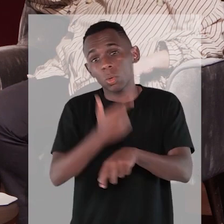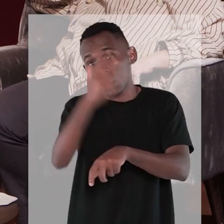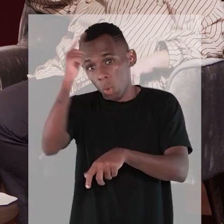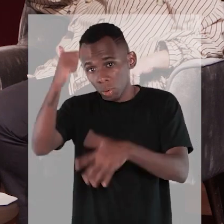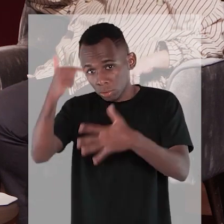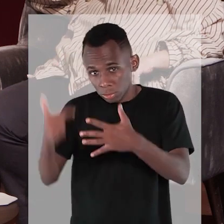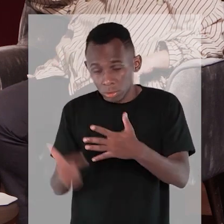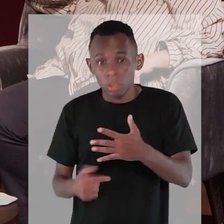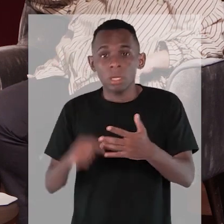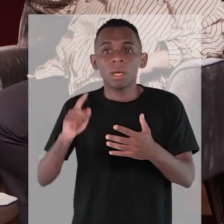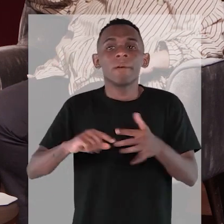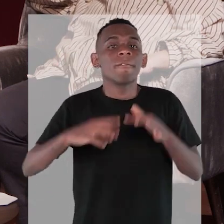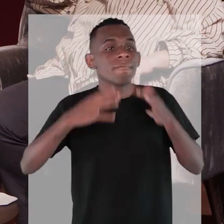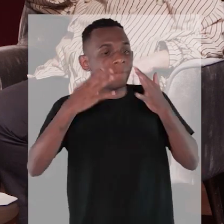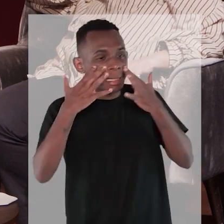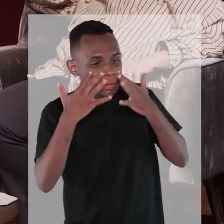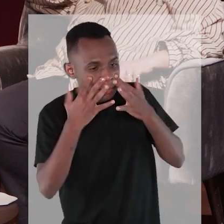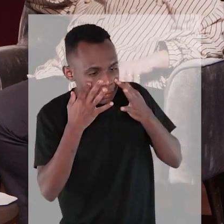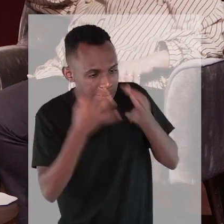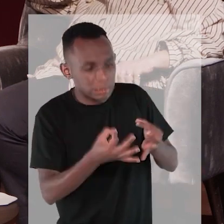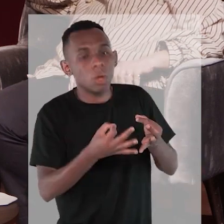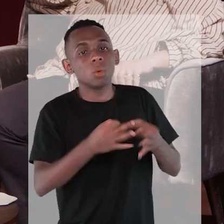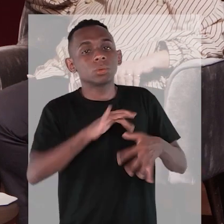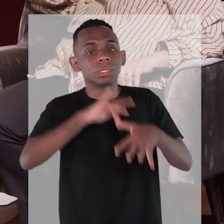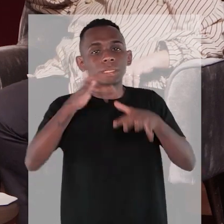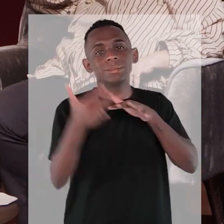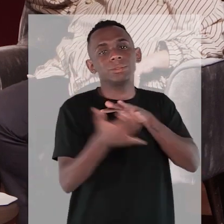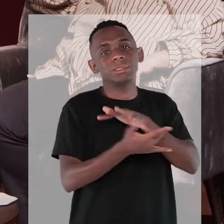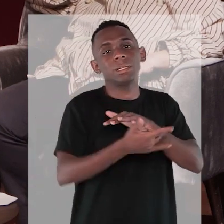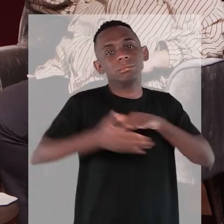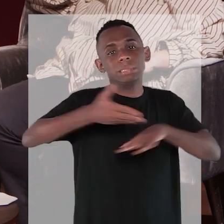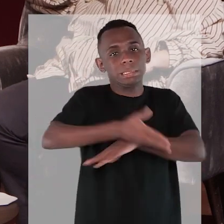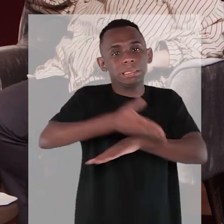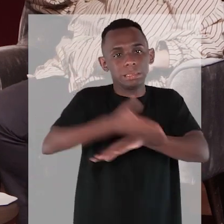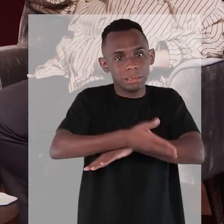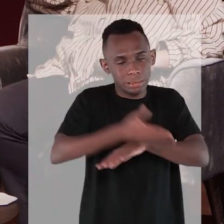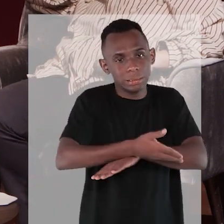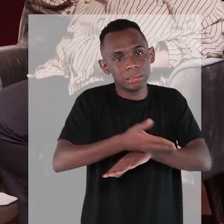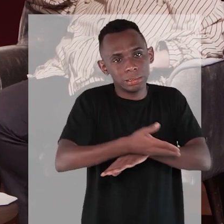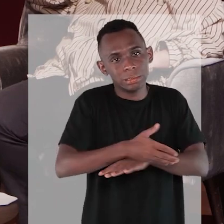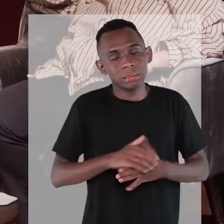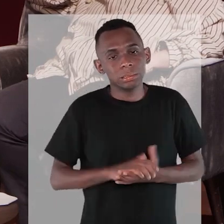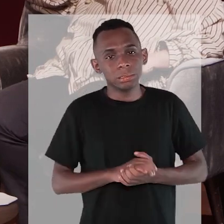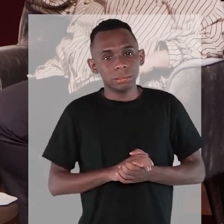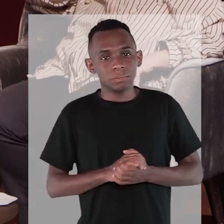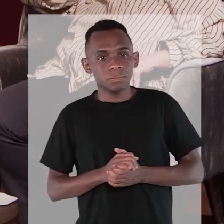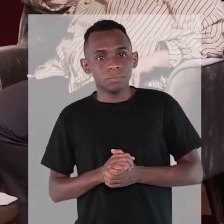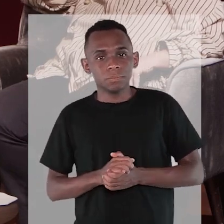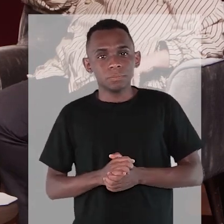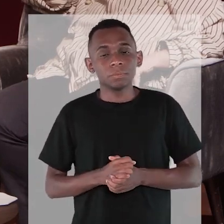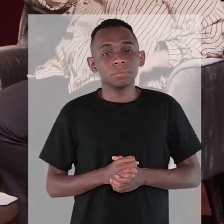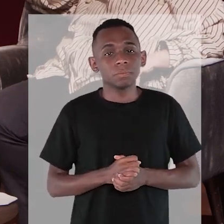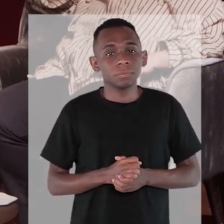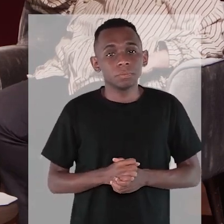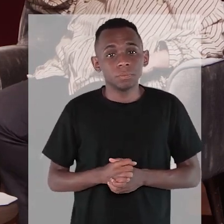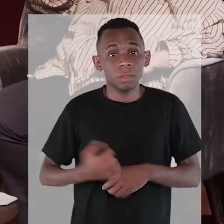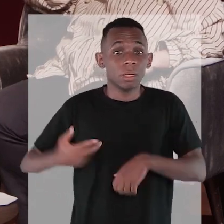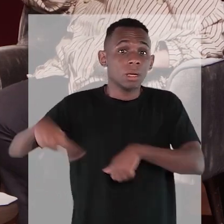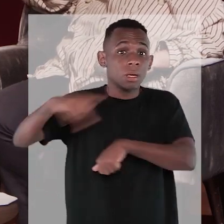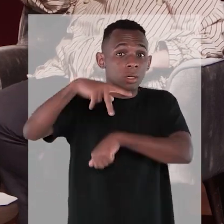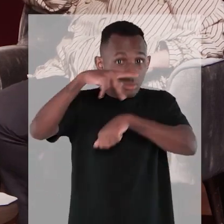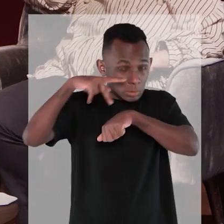às redes sociais no mundo, né? Então a gente está muito mais conectado. Filipinas também, só países com